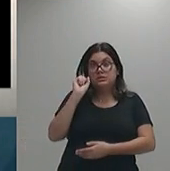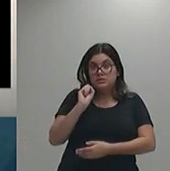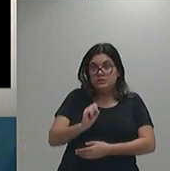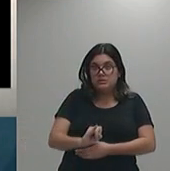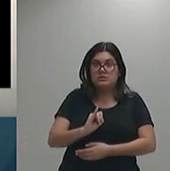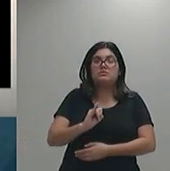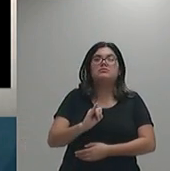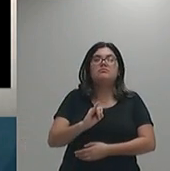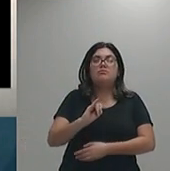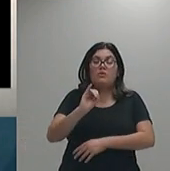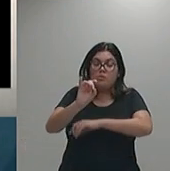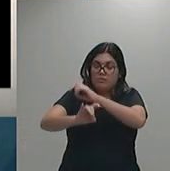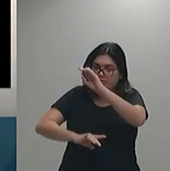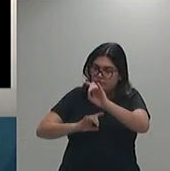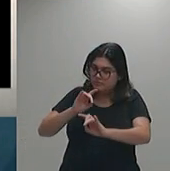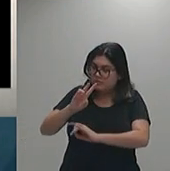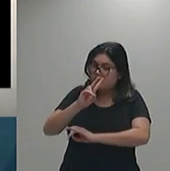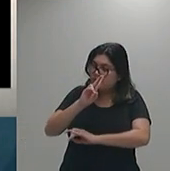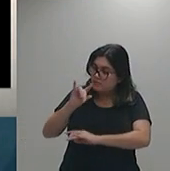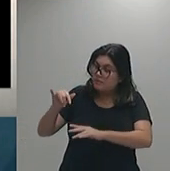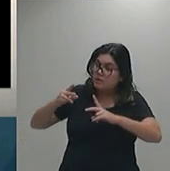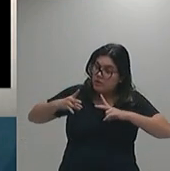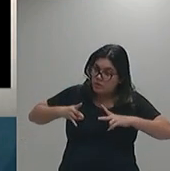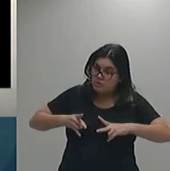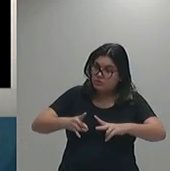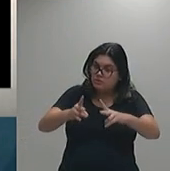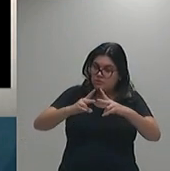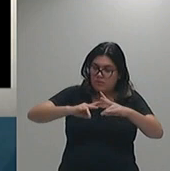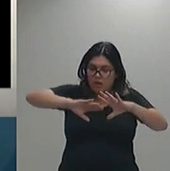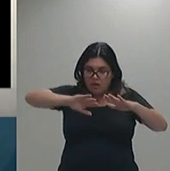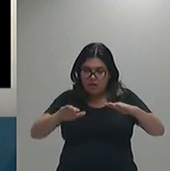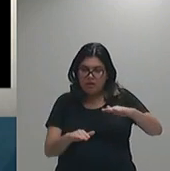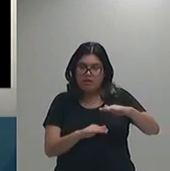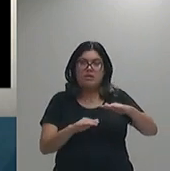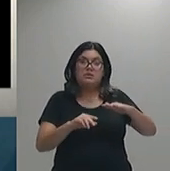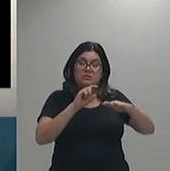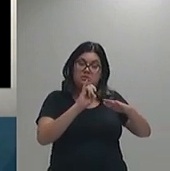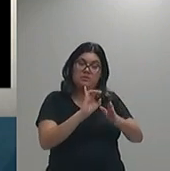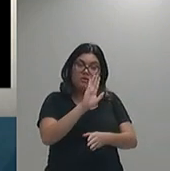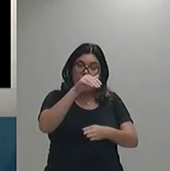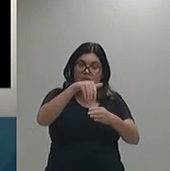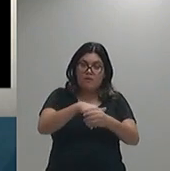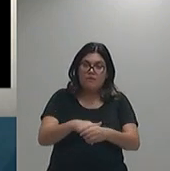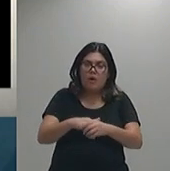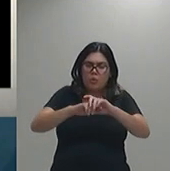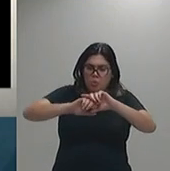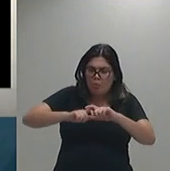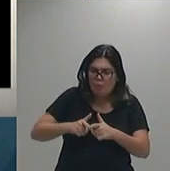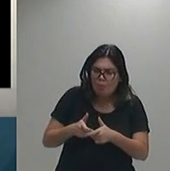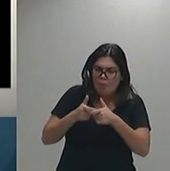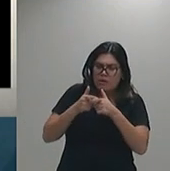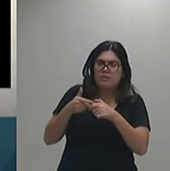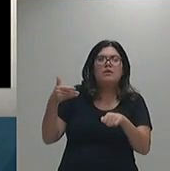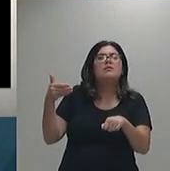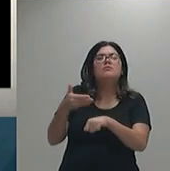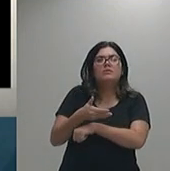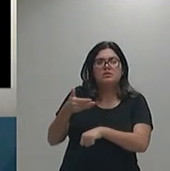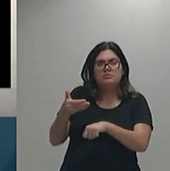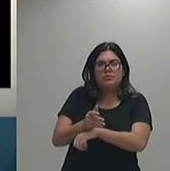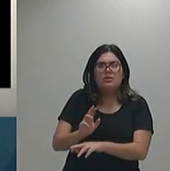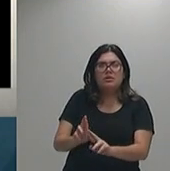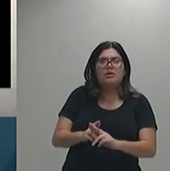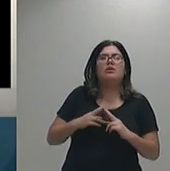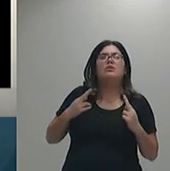extraordinário vai prevalecer subordinar you se o voto quem diria que participou da Assembleia e